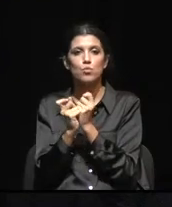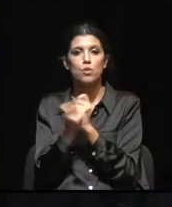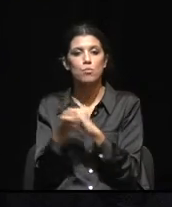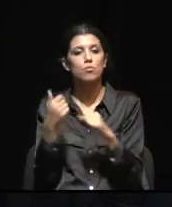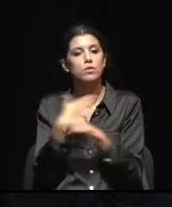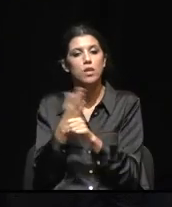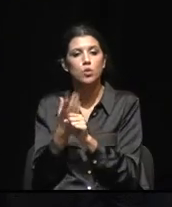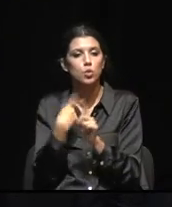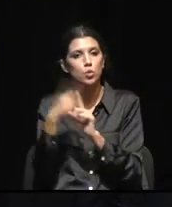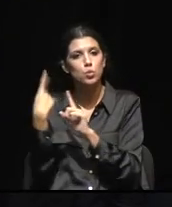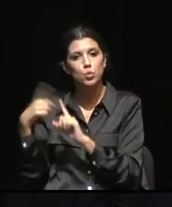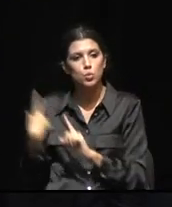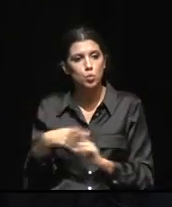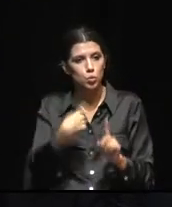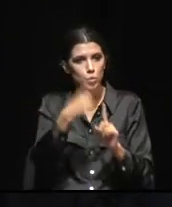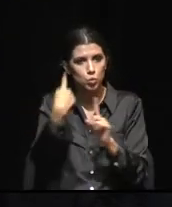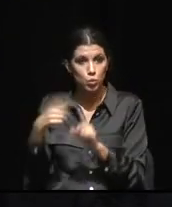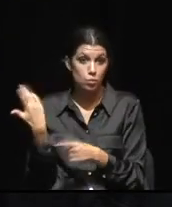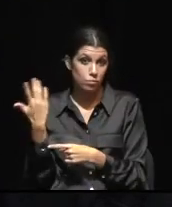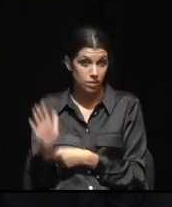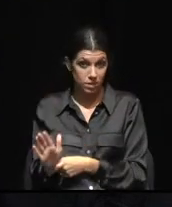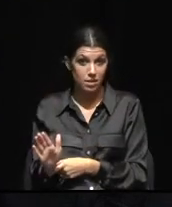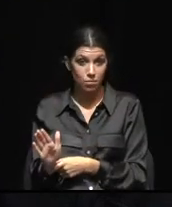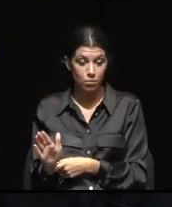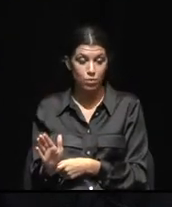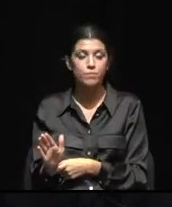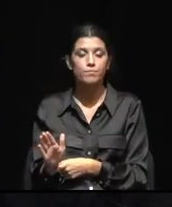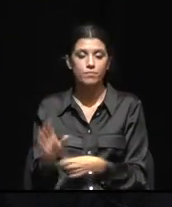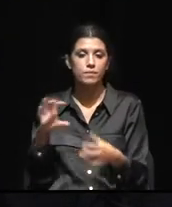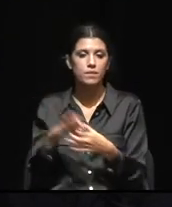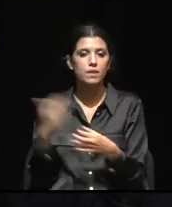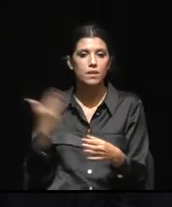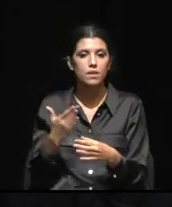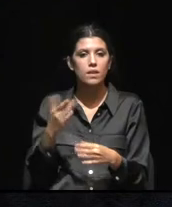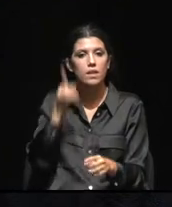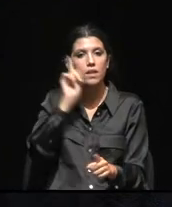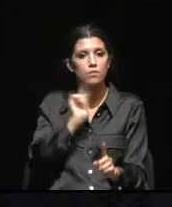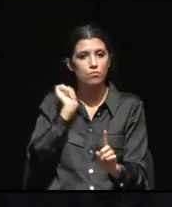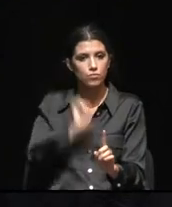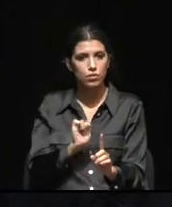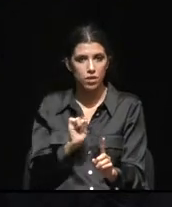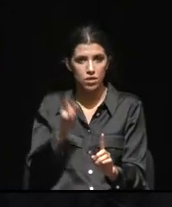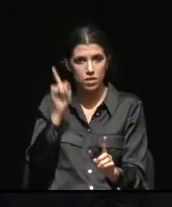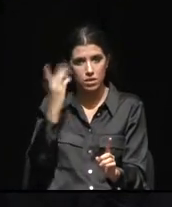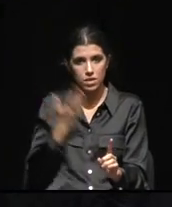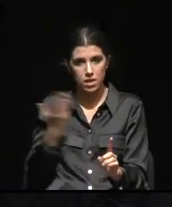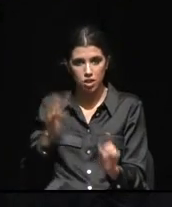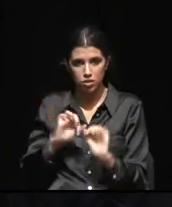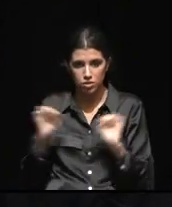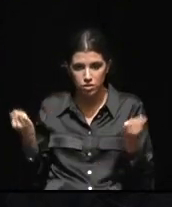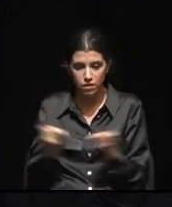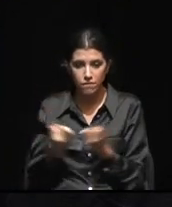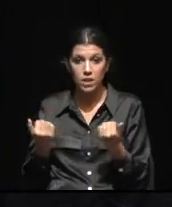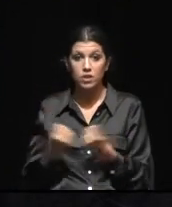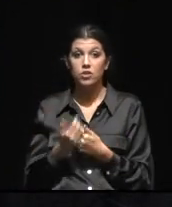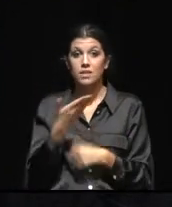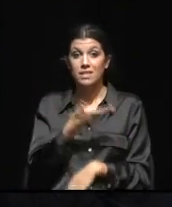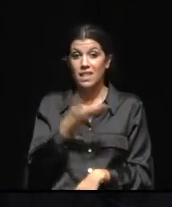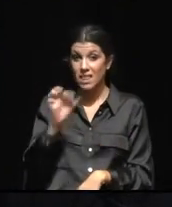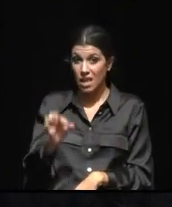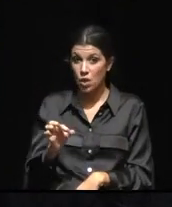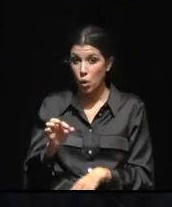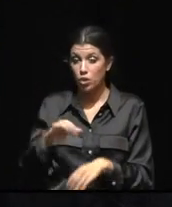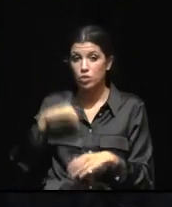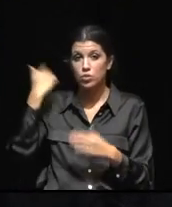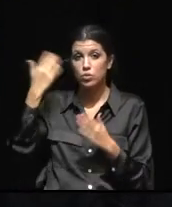setores e domínios da sociedade nomeadamente no que concerne aos direitos civis e sociais em 1978 com a